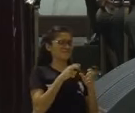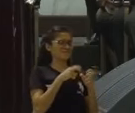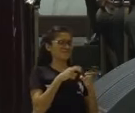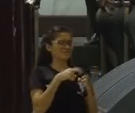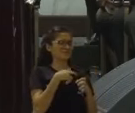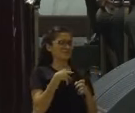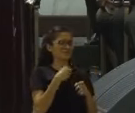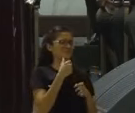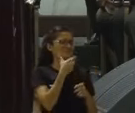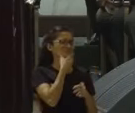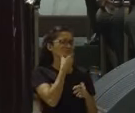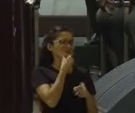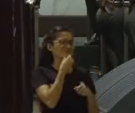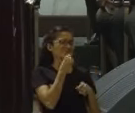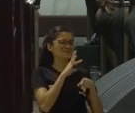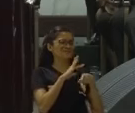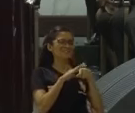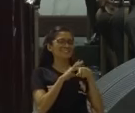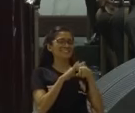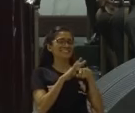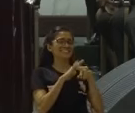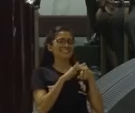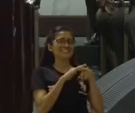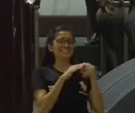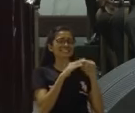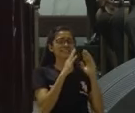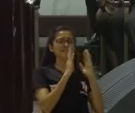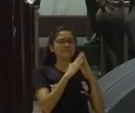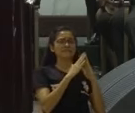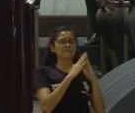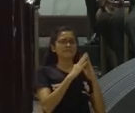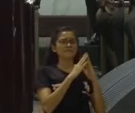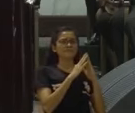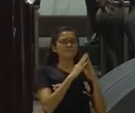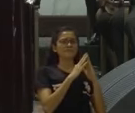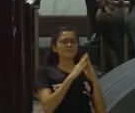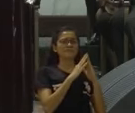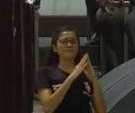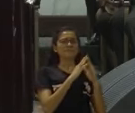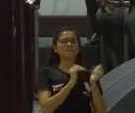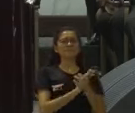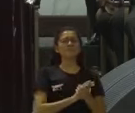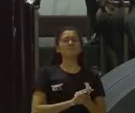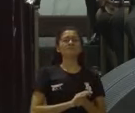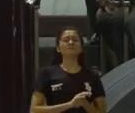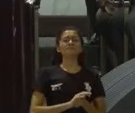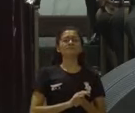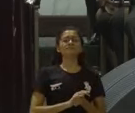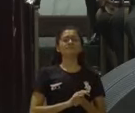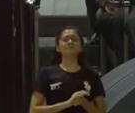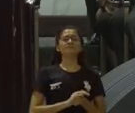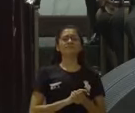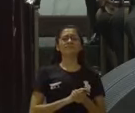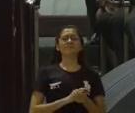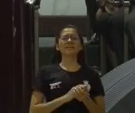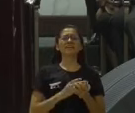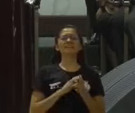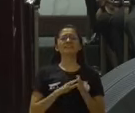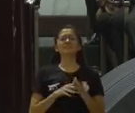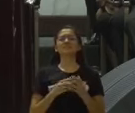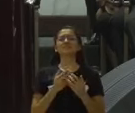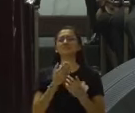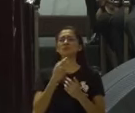dentro. Quantas vezes, jogado no pó, com a refeição à